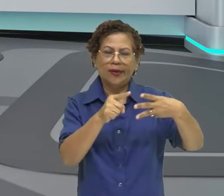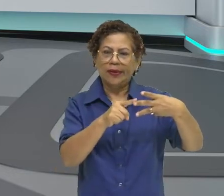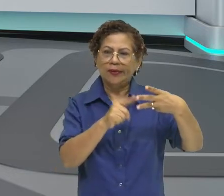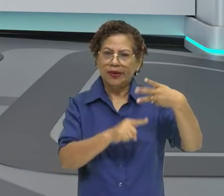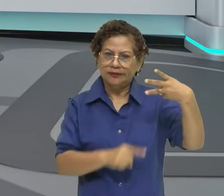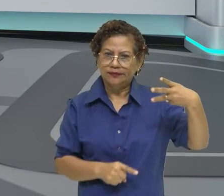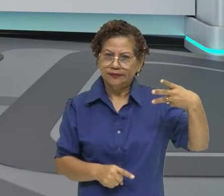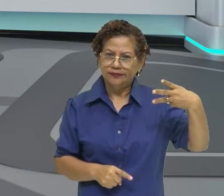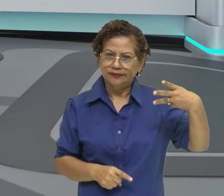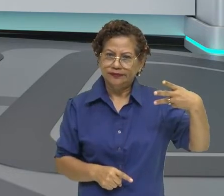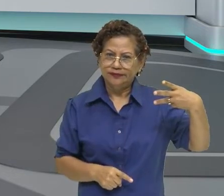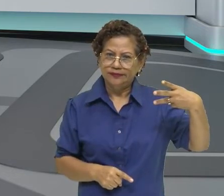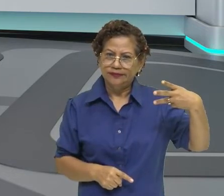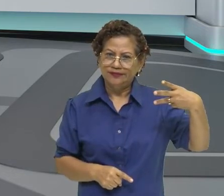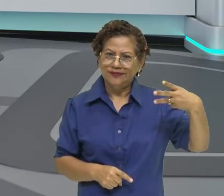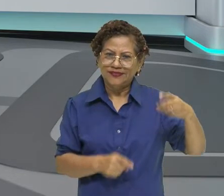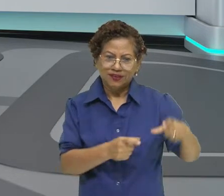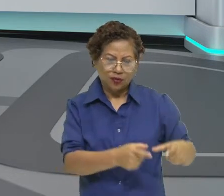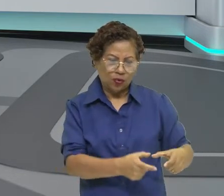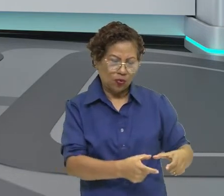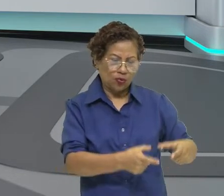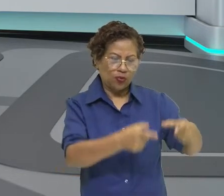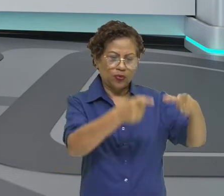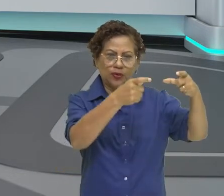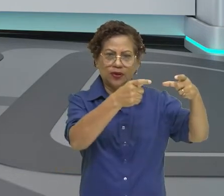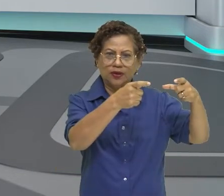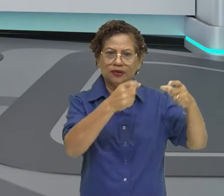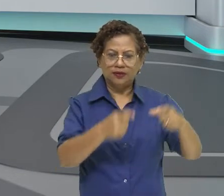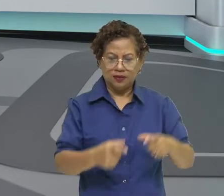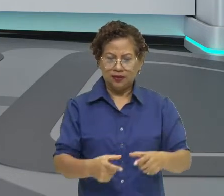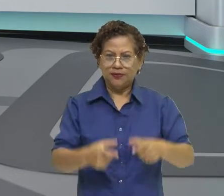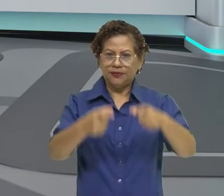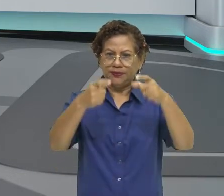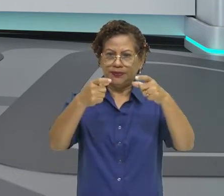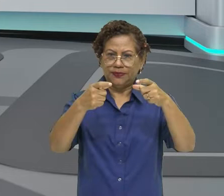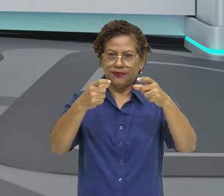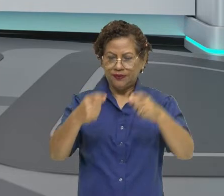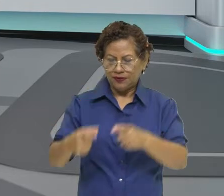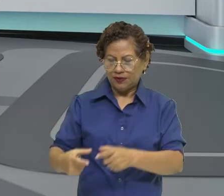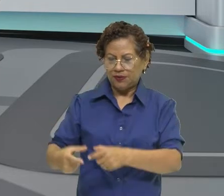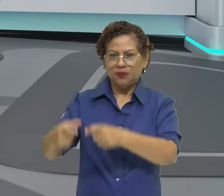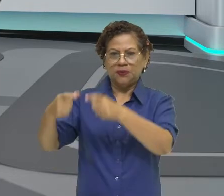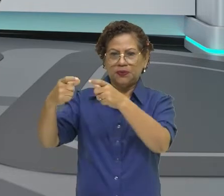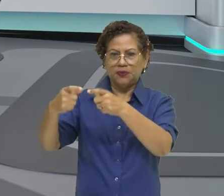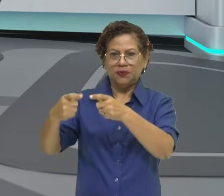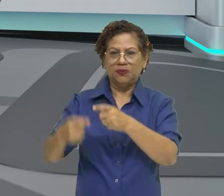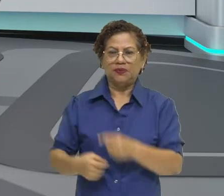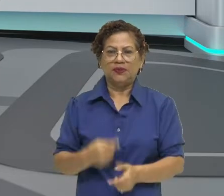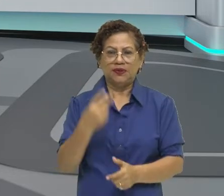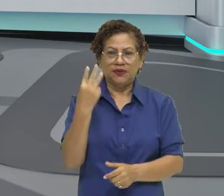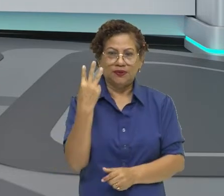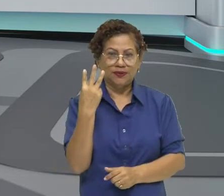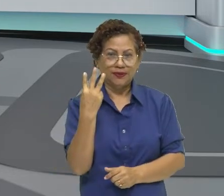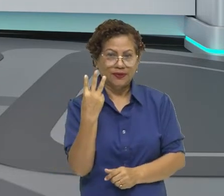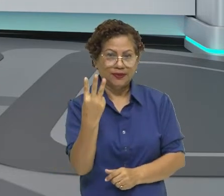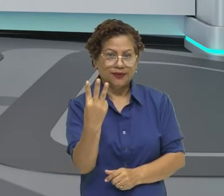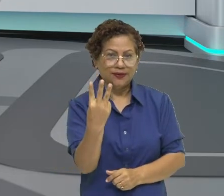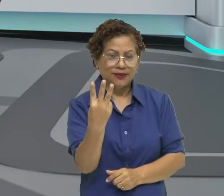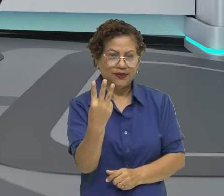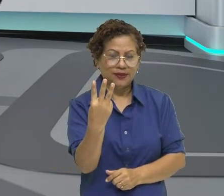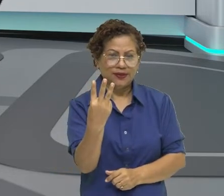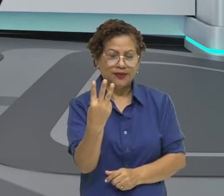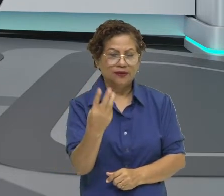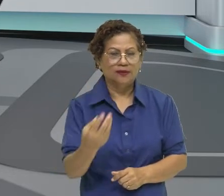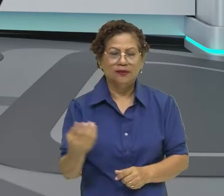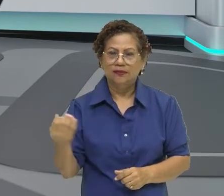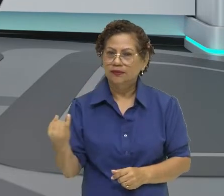nossas colunas. Olha, coisa fofa. Tem 3 colunas aqui. As colunas, elas são